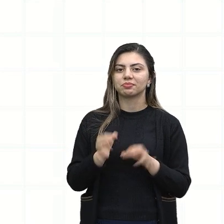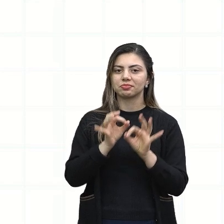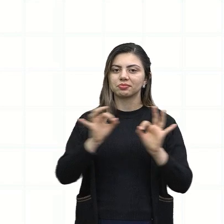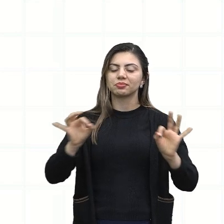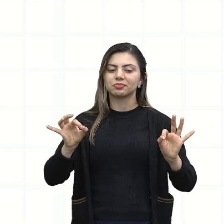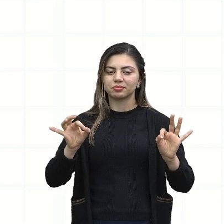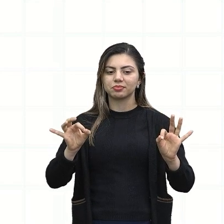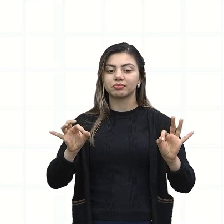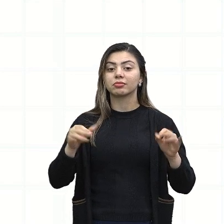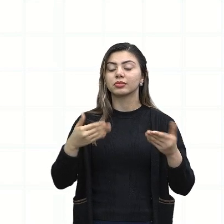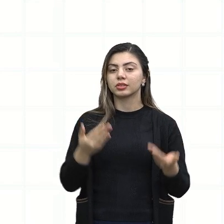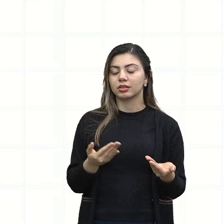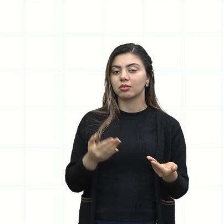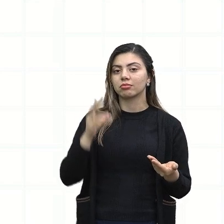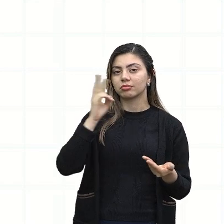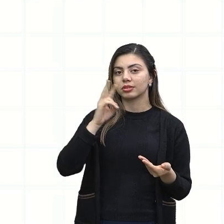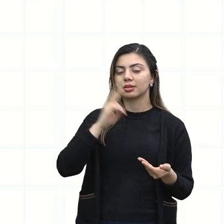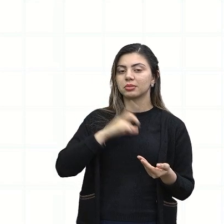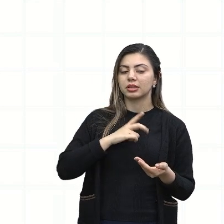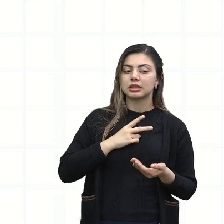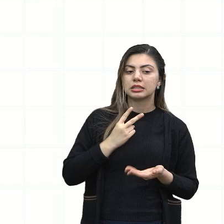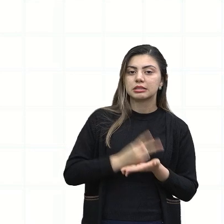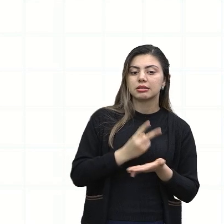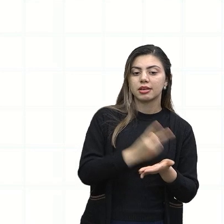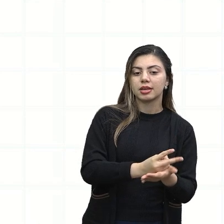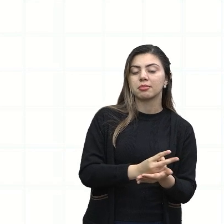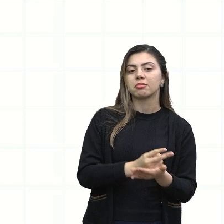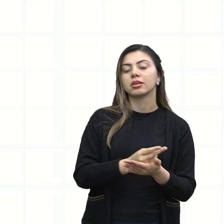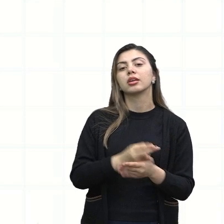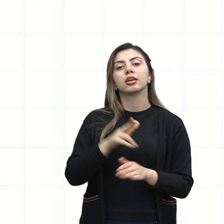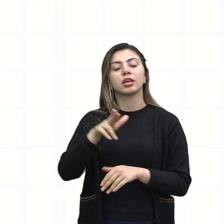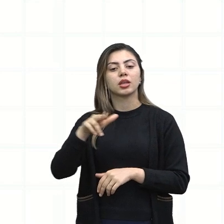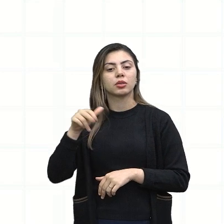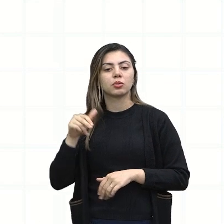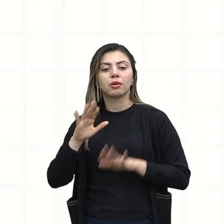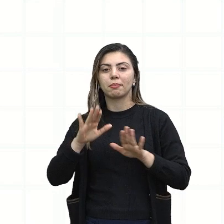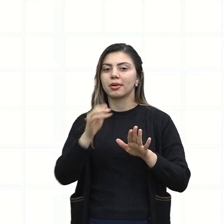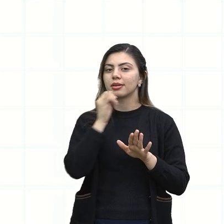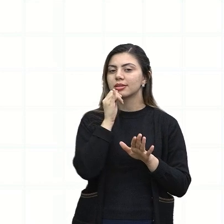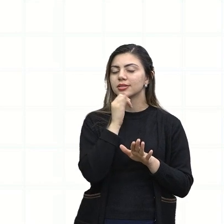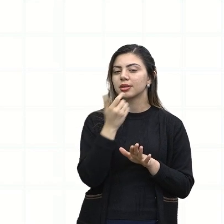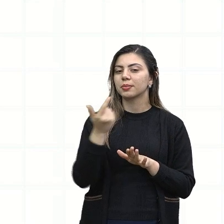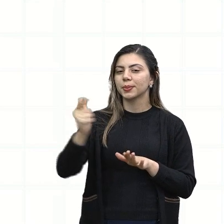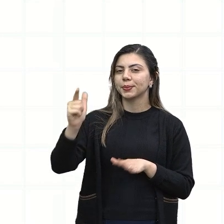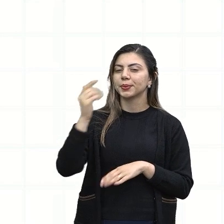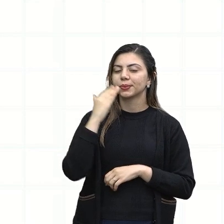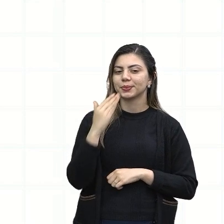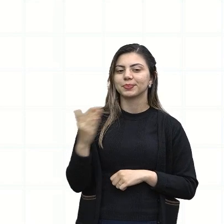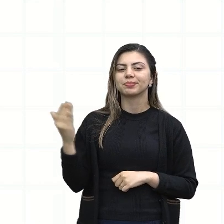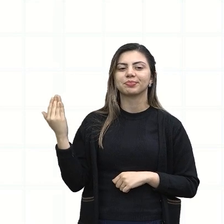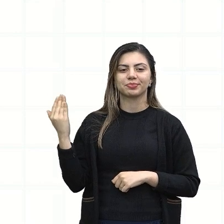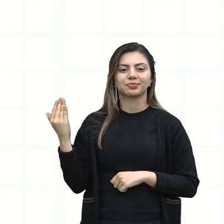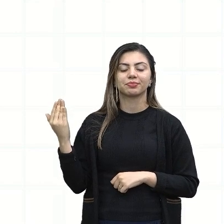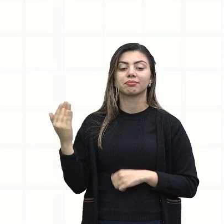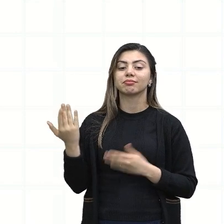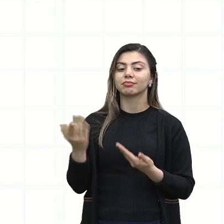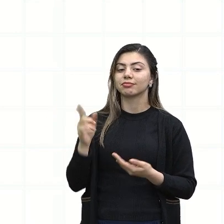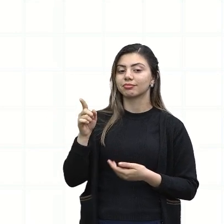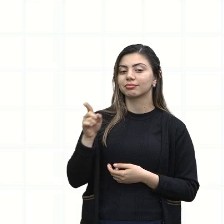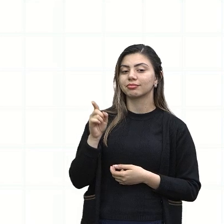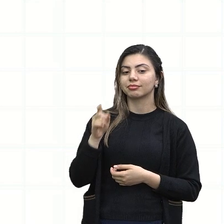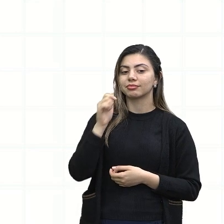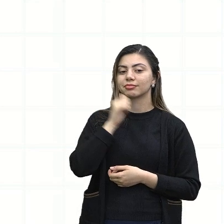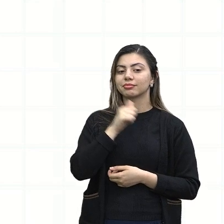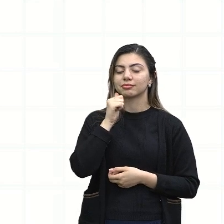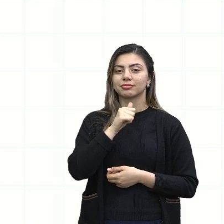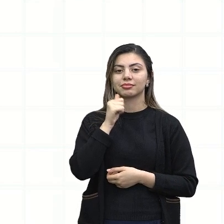sempre. Never é nunca. E temos mais um exemplo aqui. Aqui a Dani tá feliz,